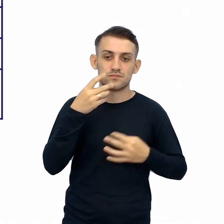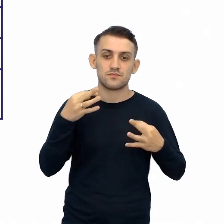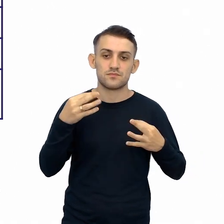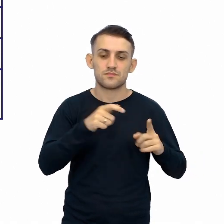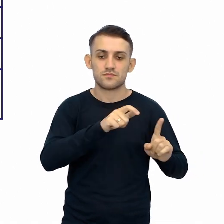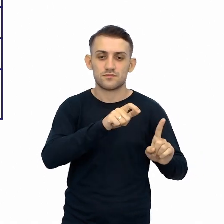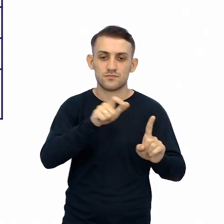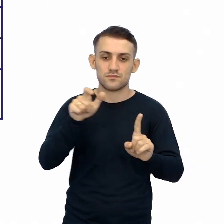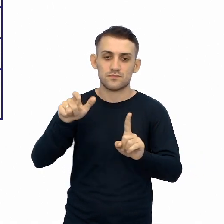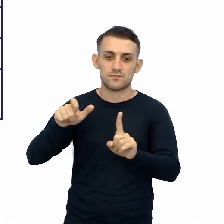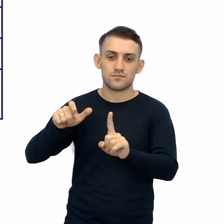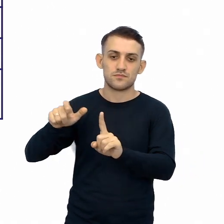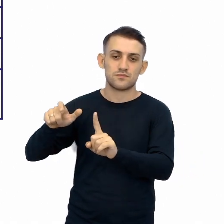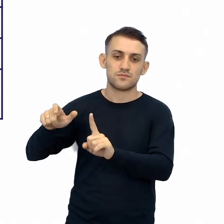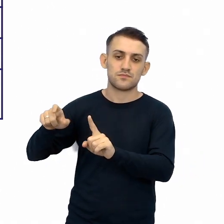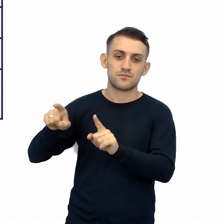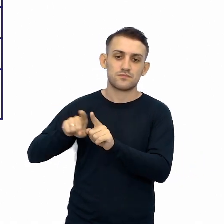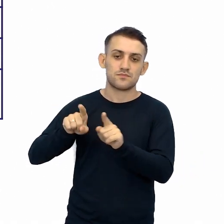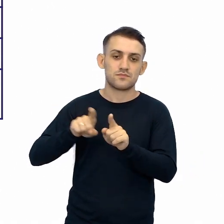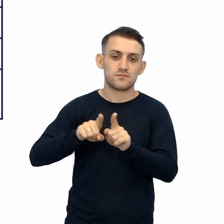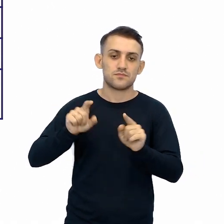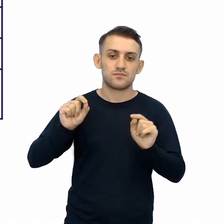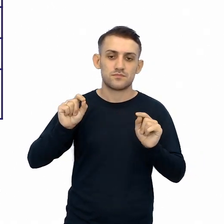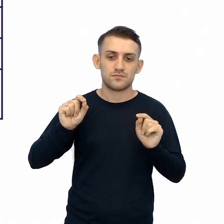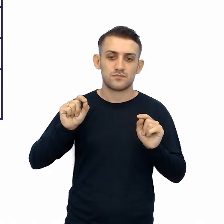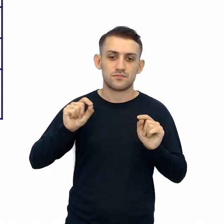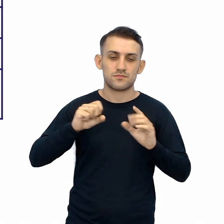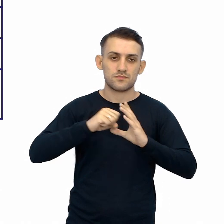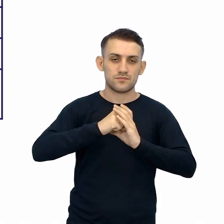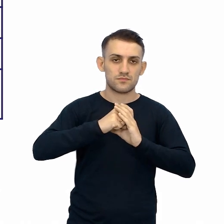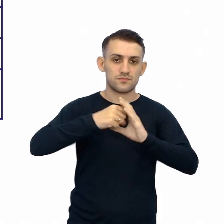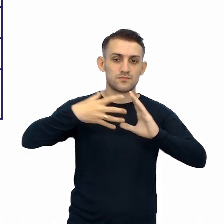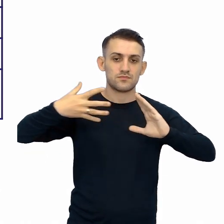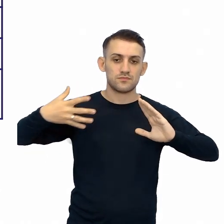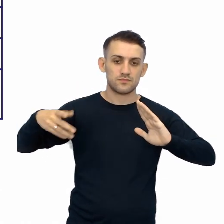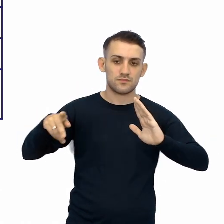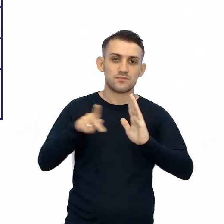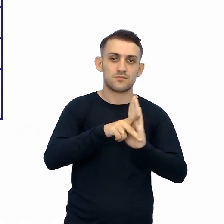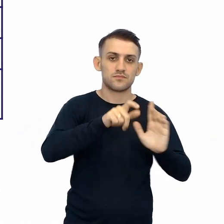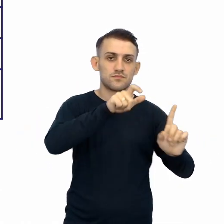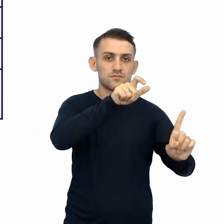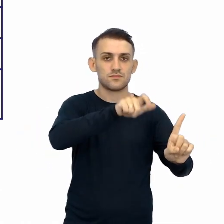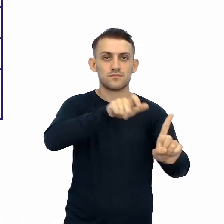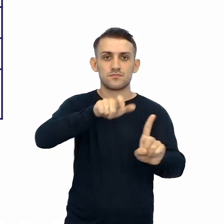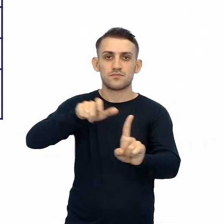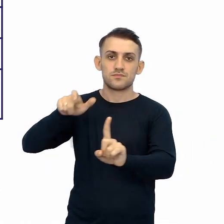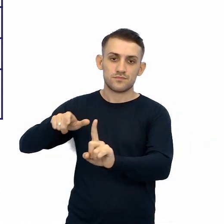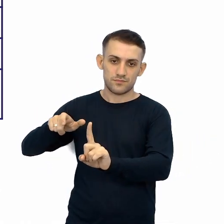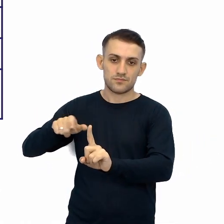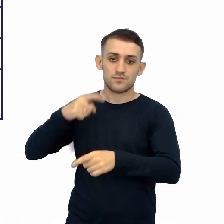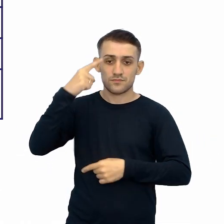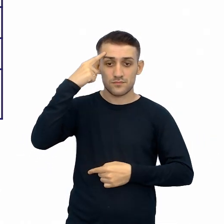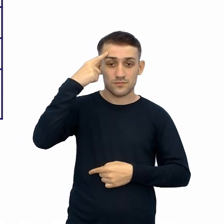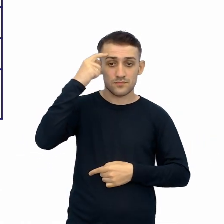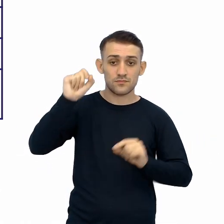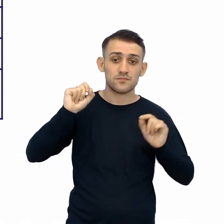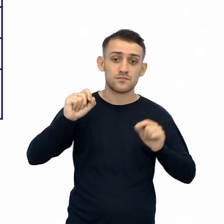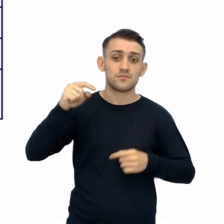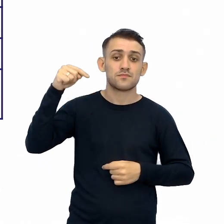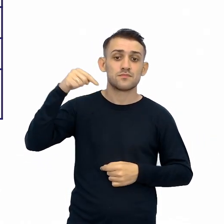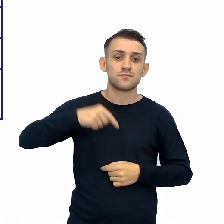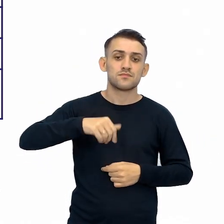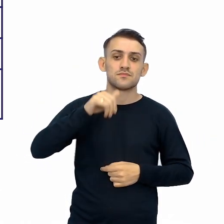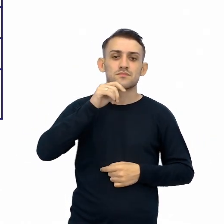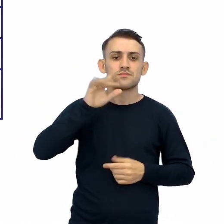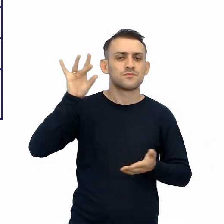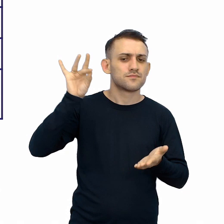personagens e na caracterização dos personagens. Tá? A ideia aqui é que eles,